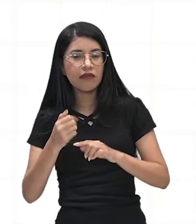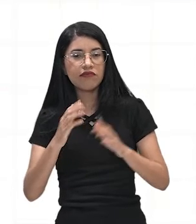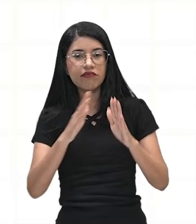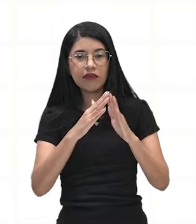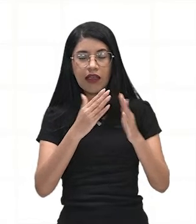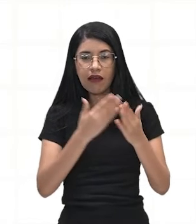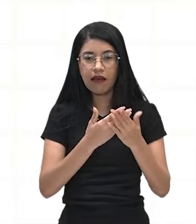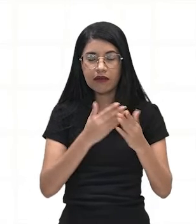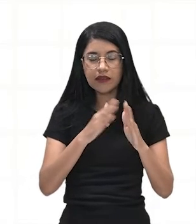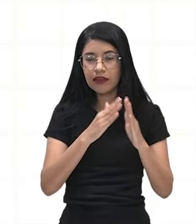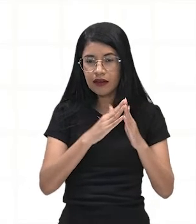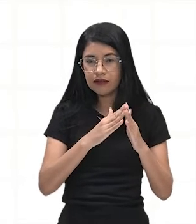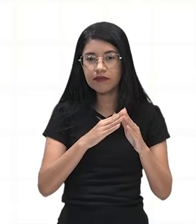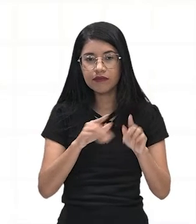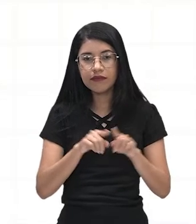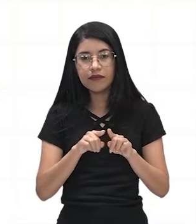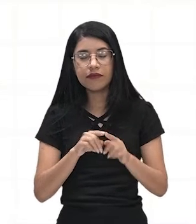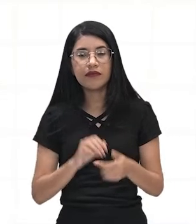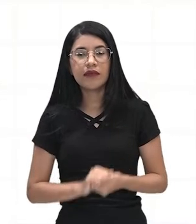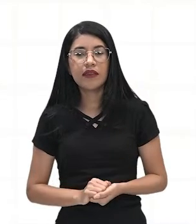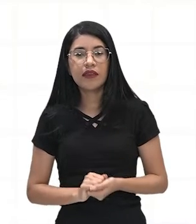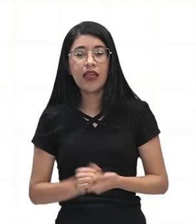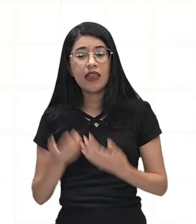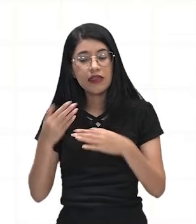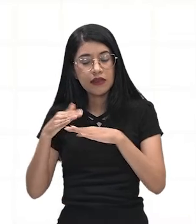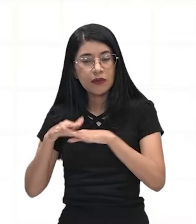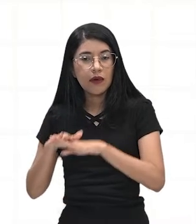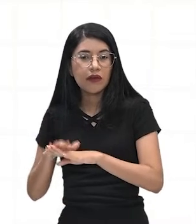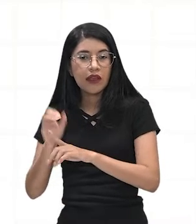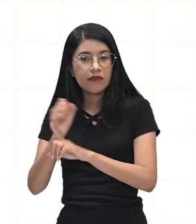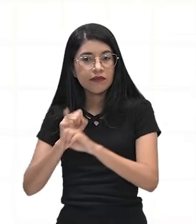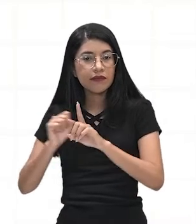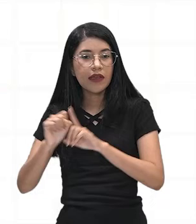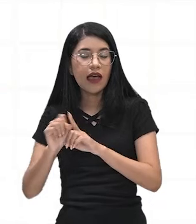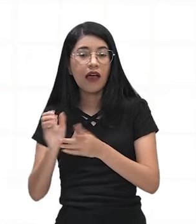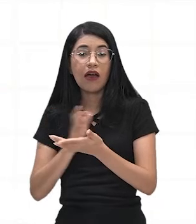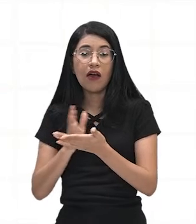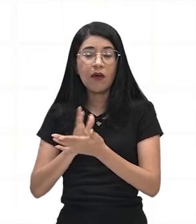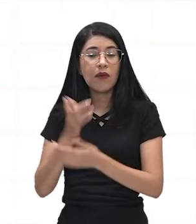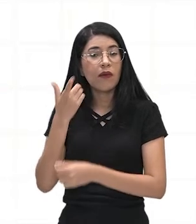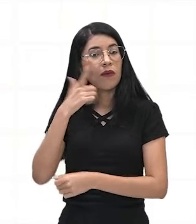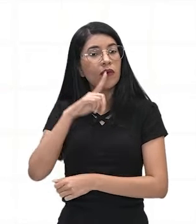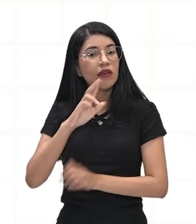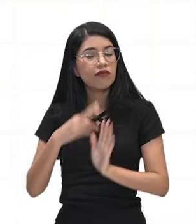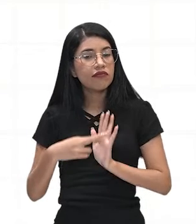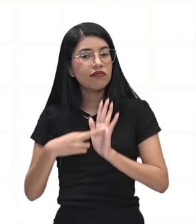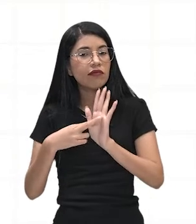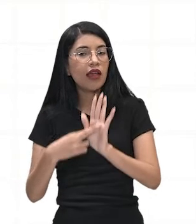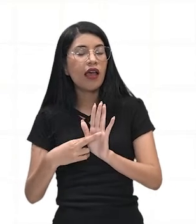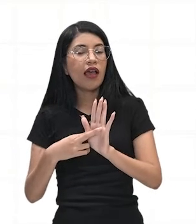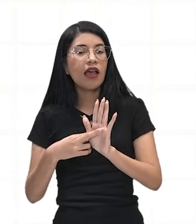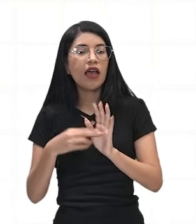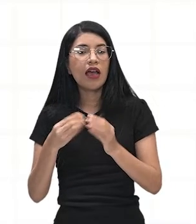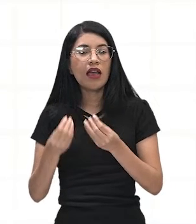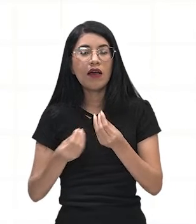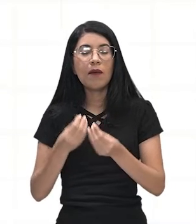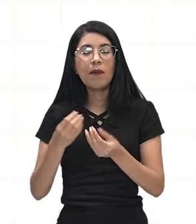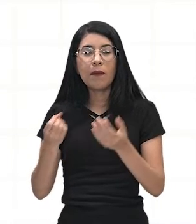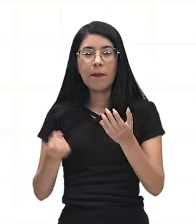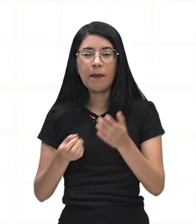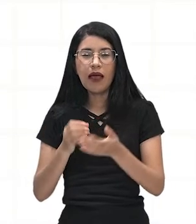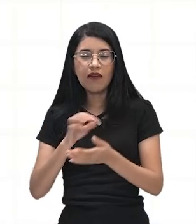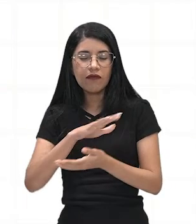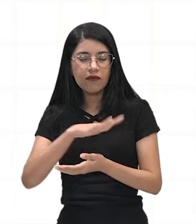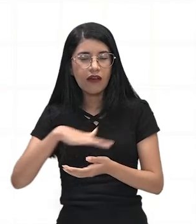posição subordinada na sociedade, algumas mulheres conseguiram se destacar em áreas como a poesia,